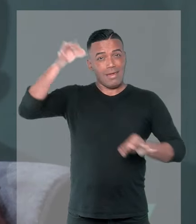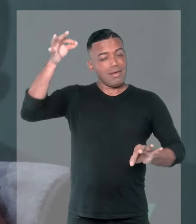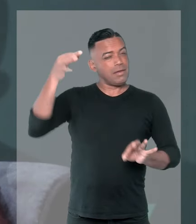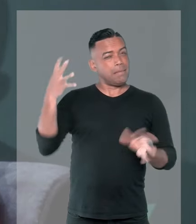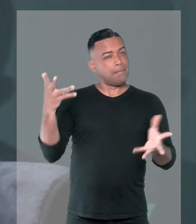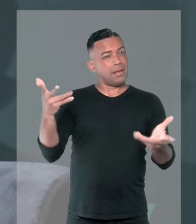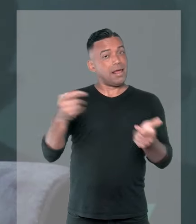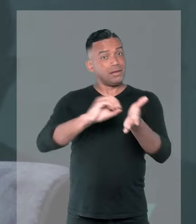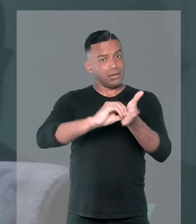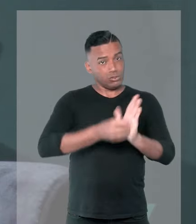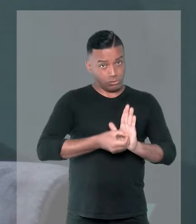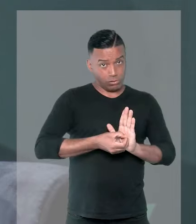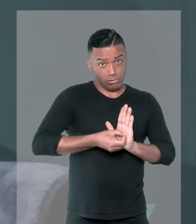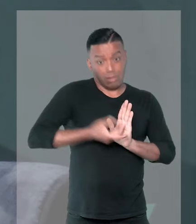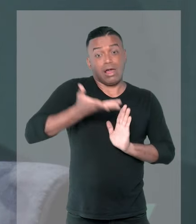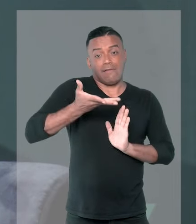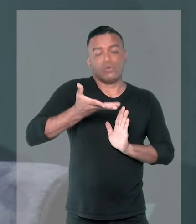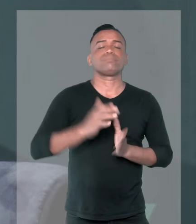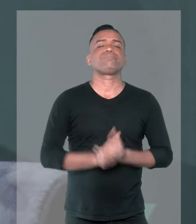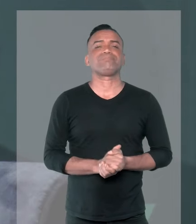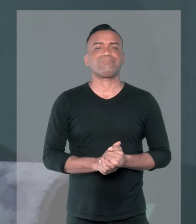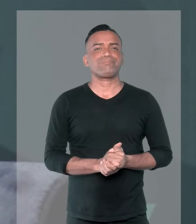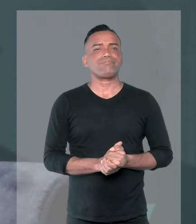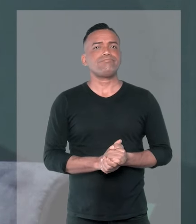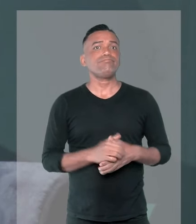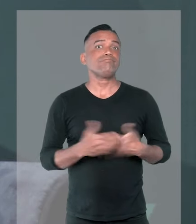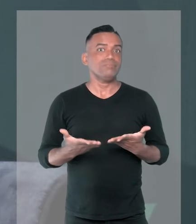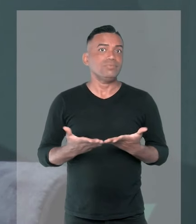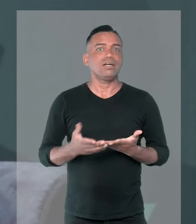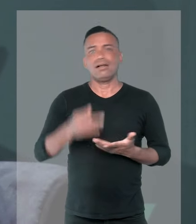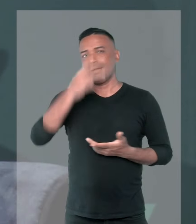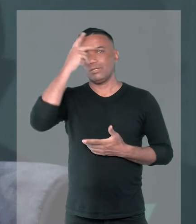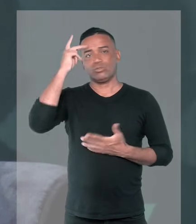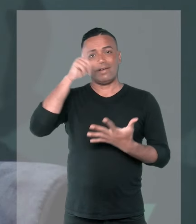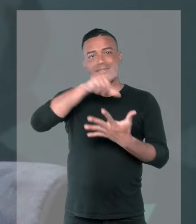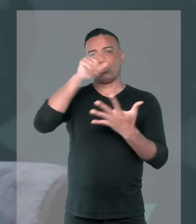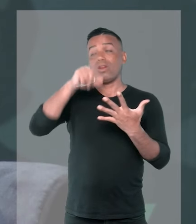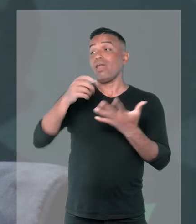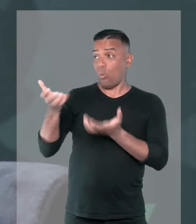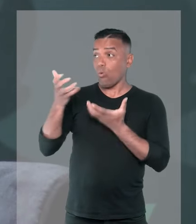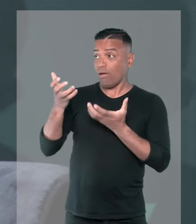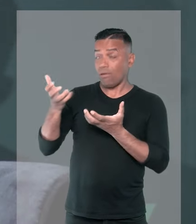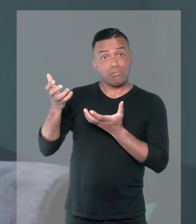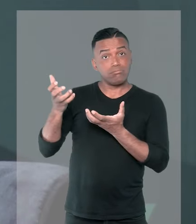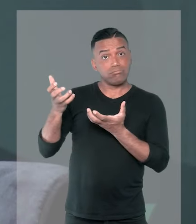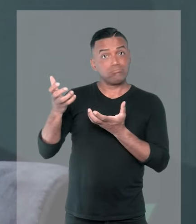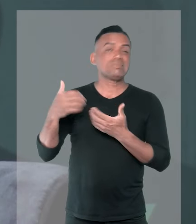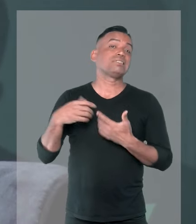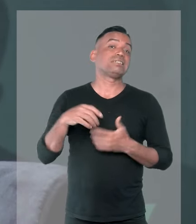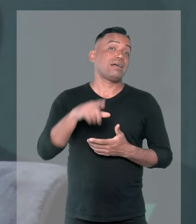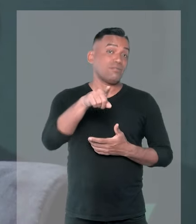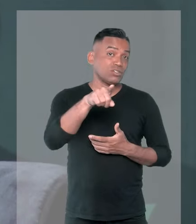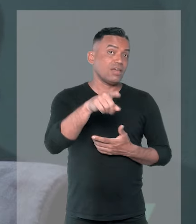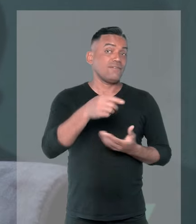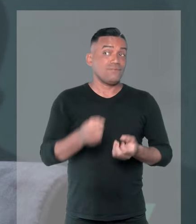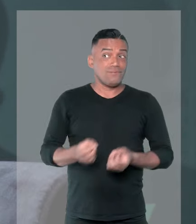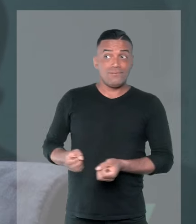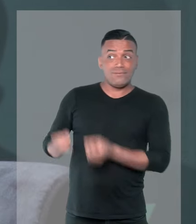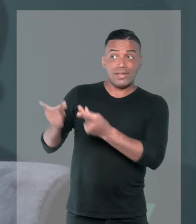certo isso é aquele ponto ali onde alguém vai tomar a decisão dizer eu quero isso aqui aí você